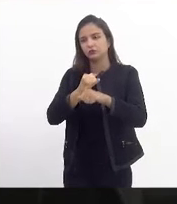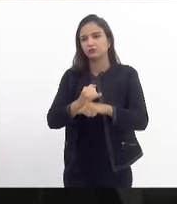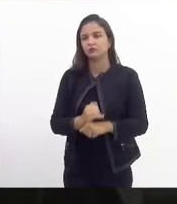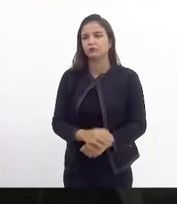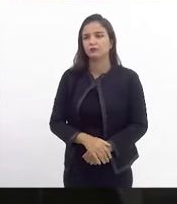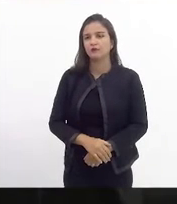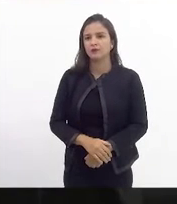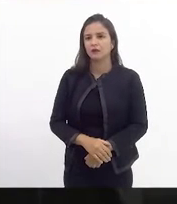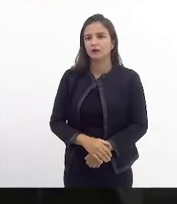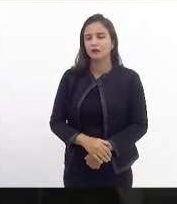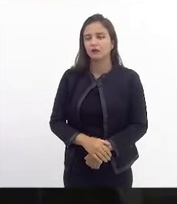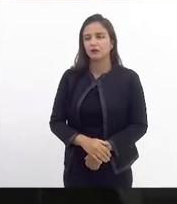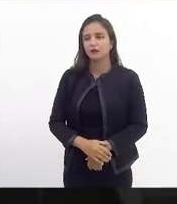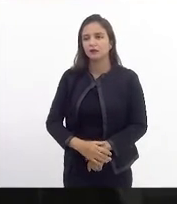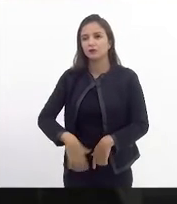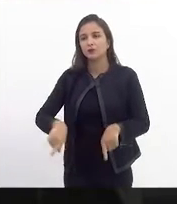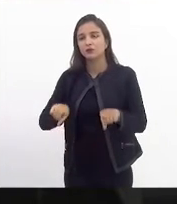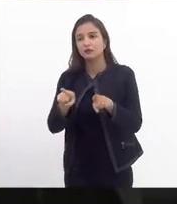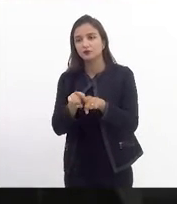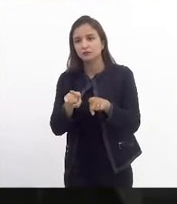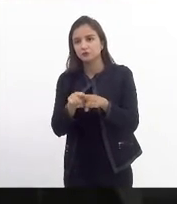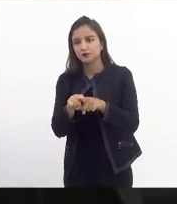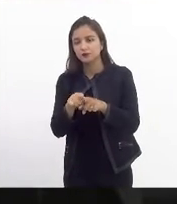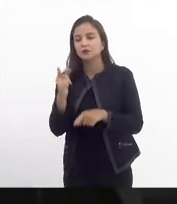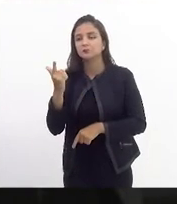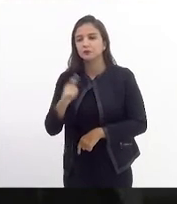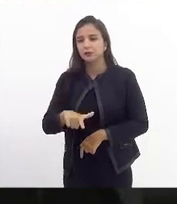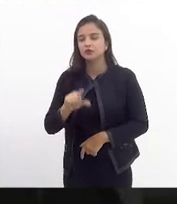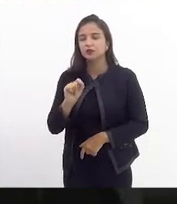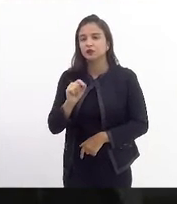senhoras e senhores